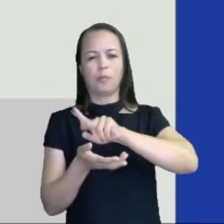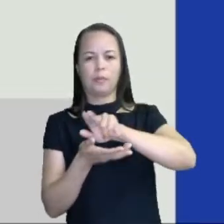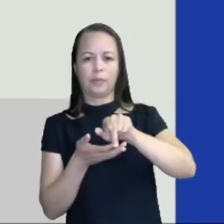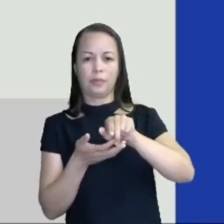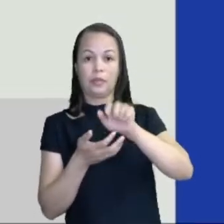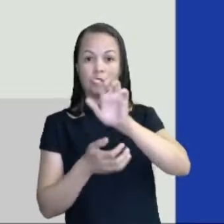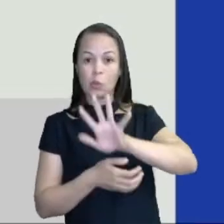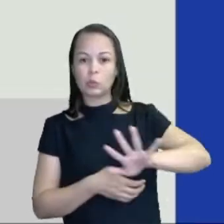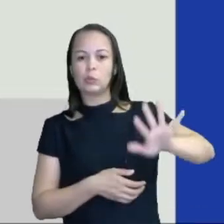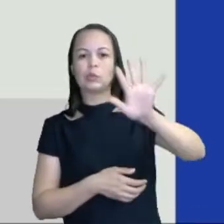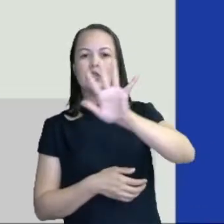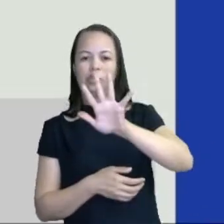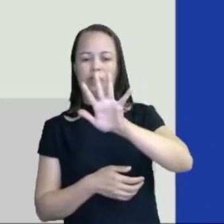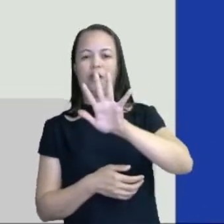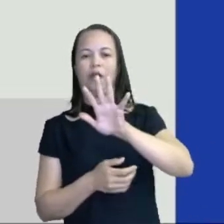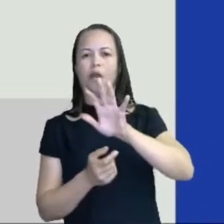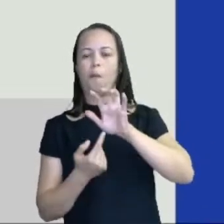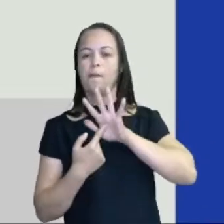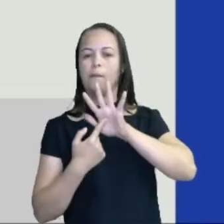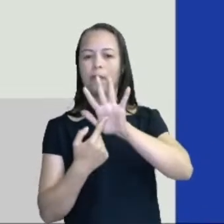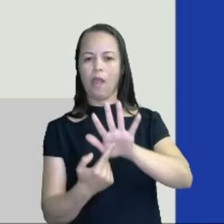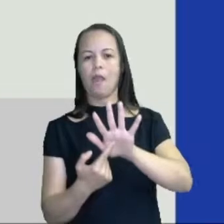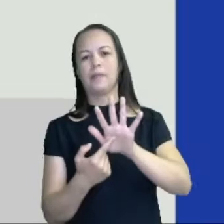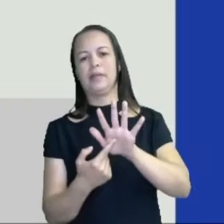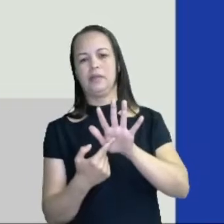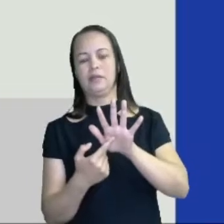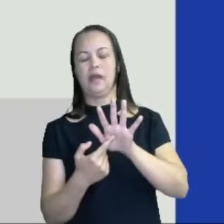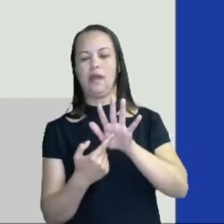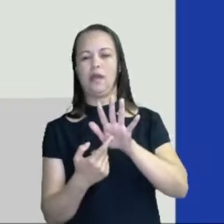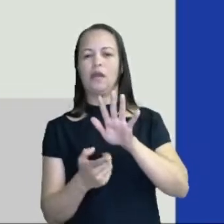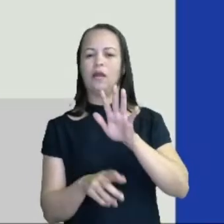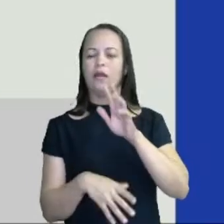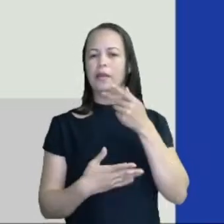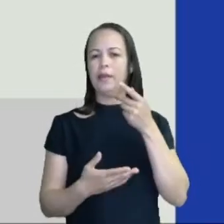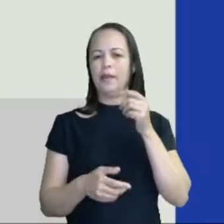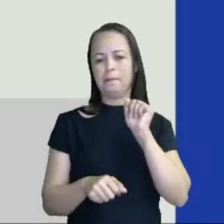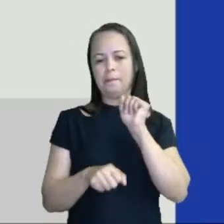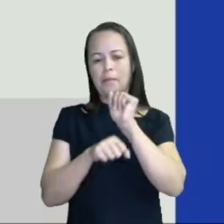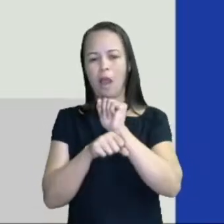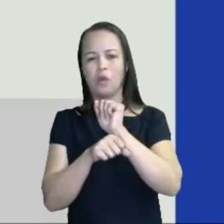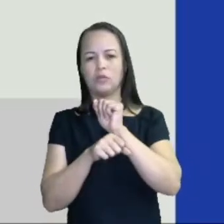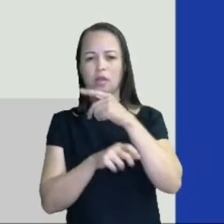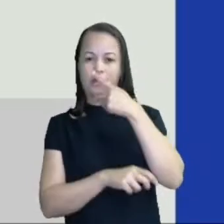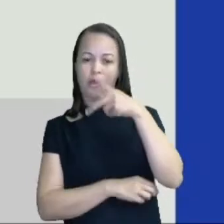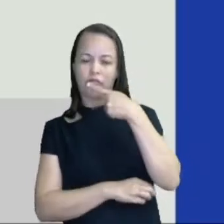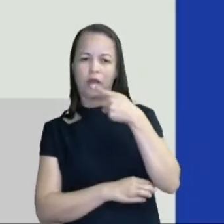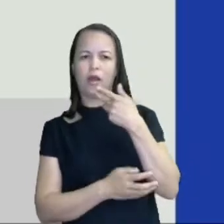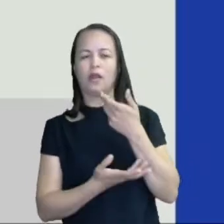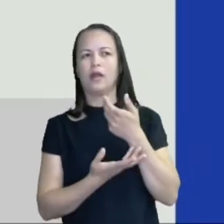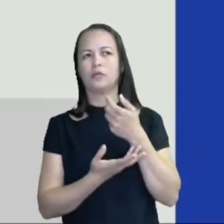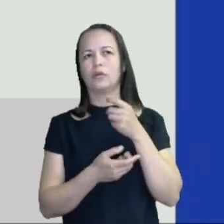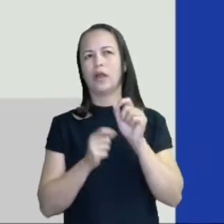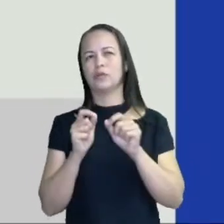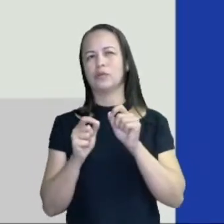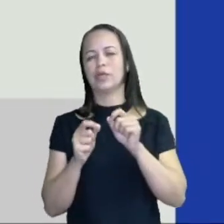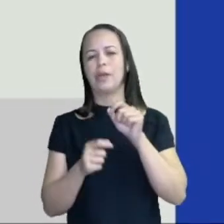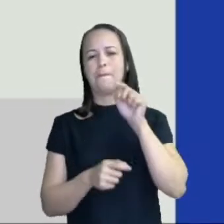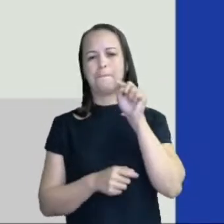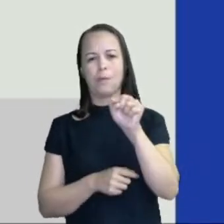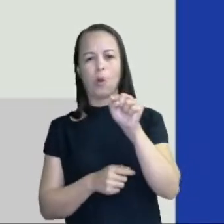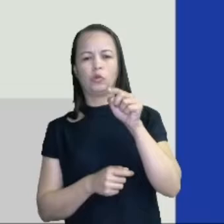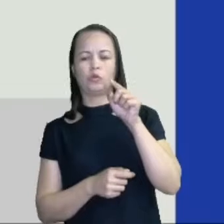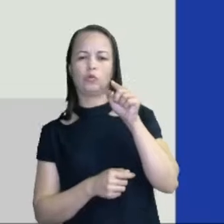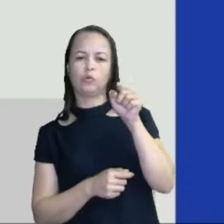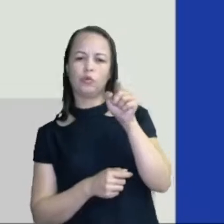geral, para representar pausas na fala, nos casos do ponto,